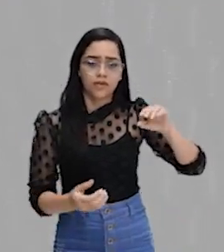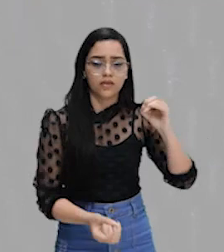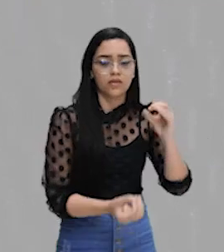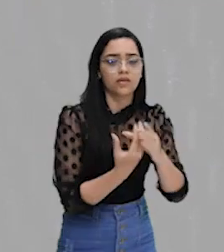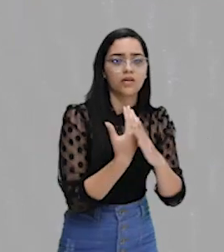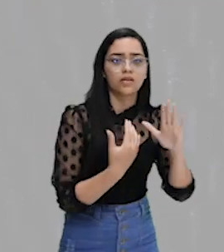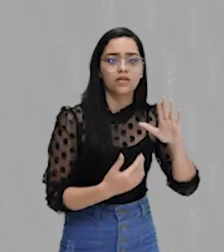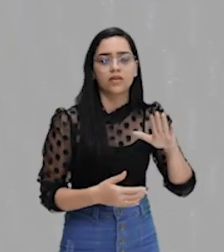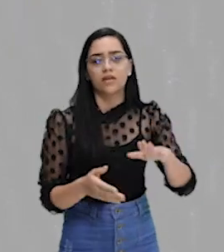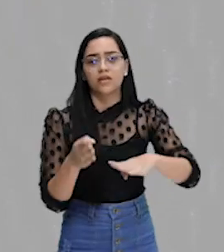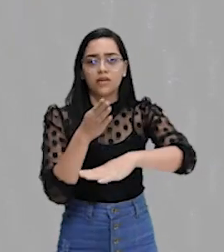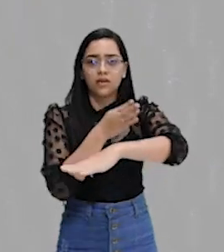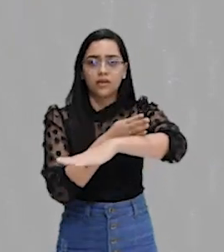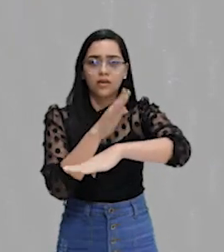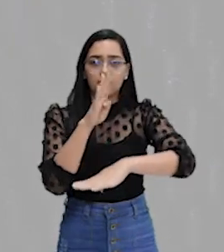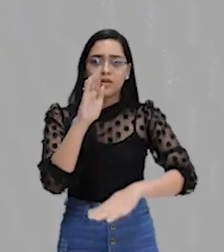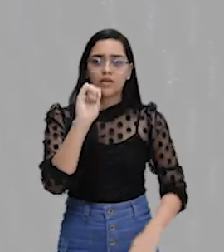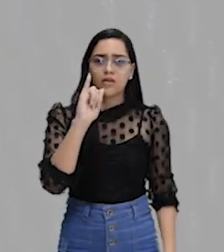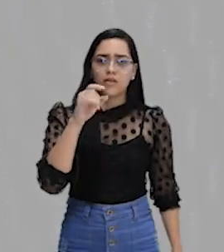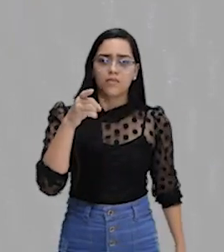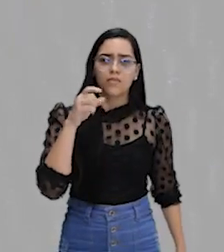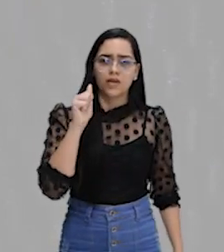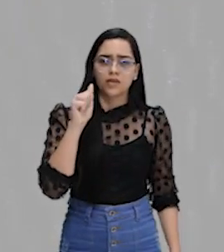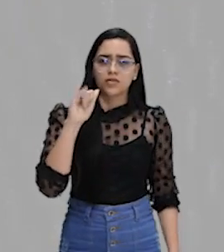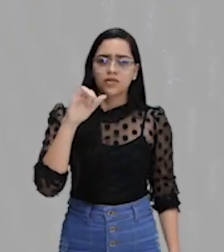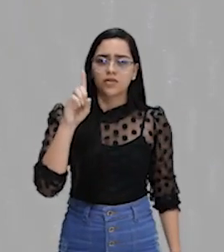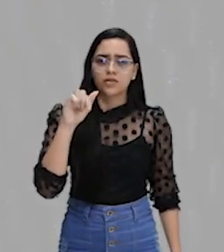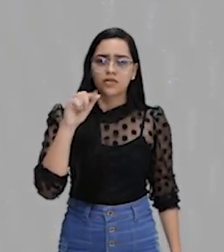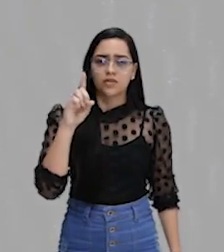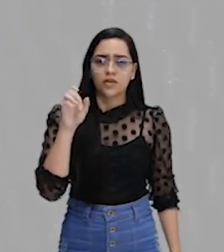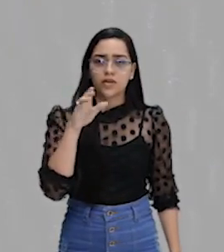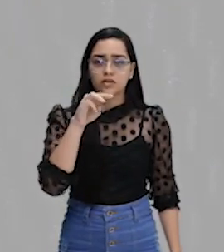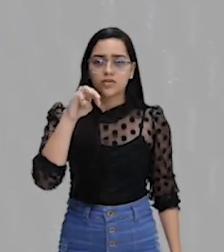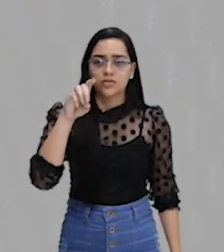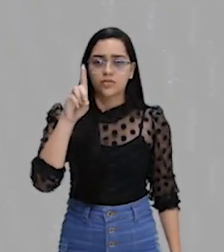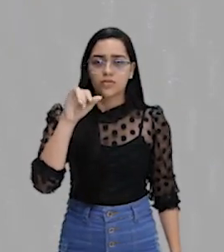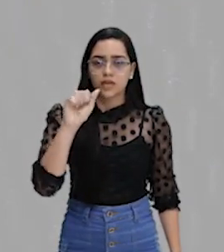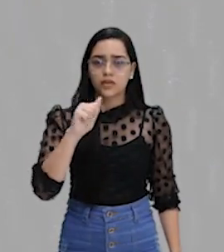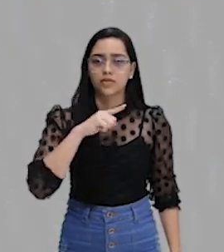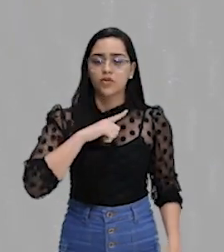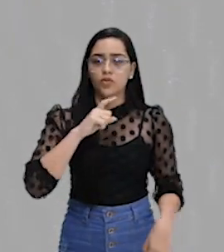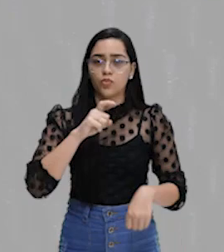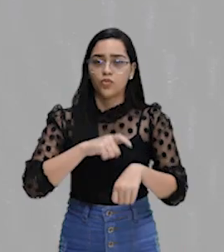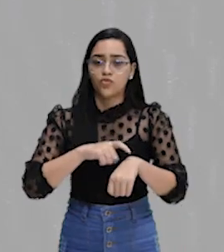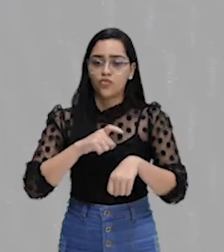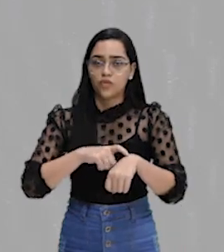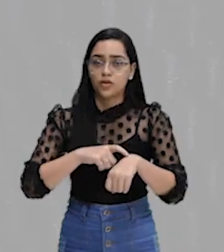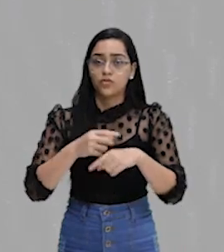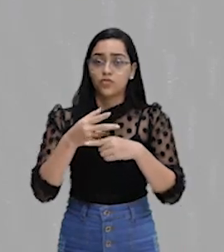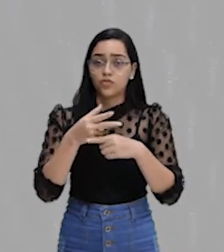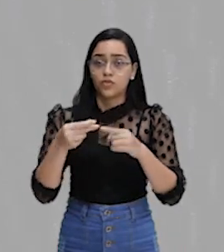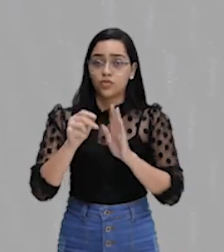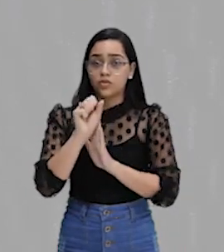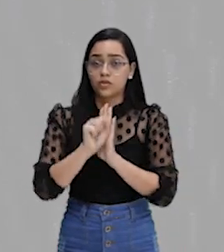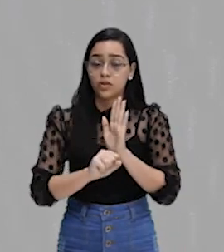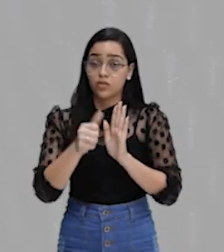Baixa Idade Média, né, no século XIV, certo? Ele vai ter o seu momento de apogeu no século XV,